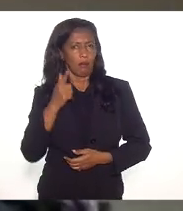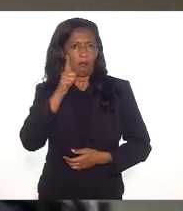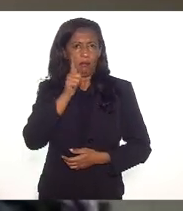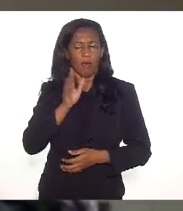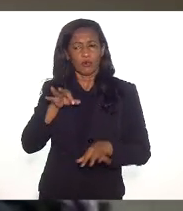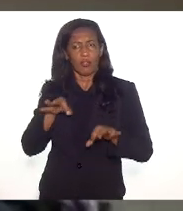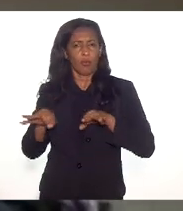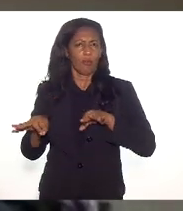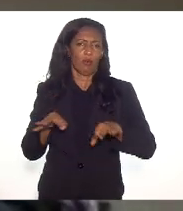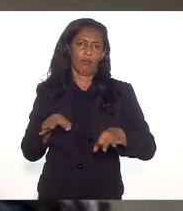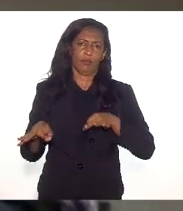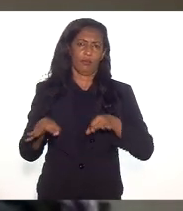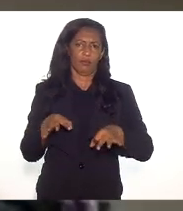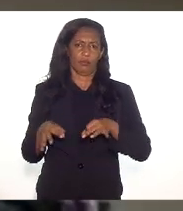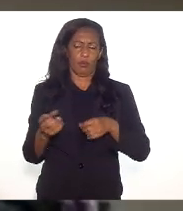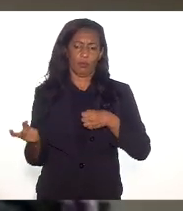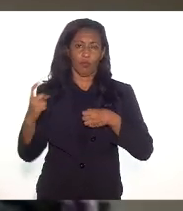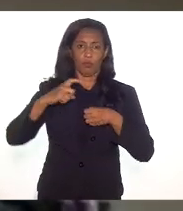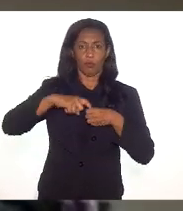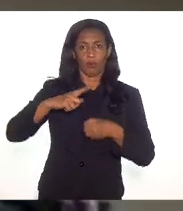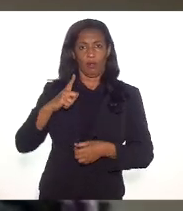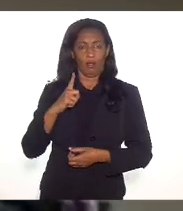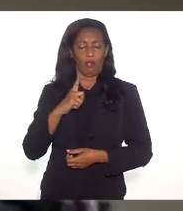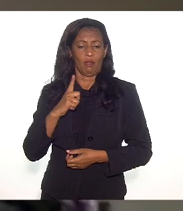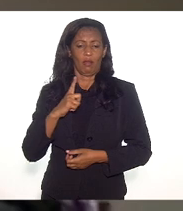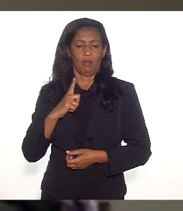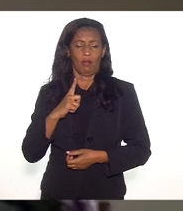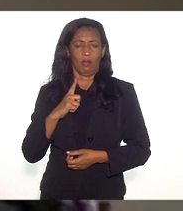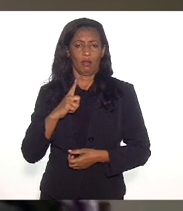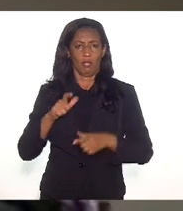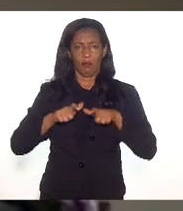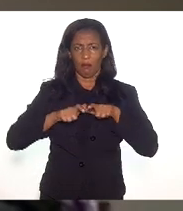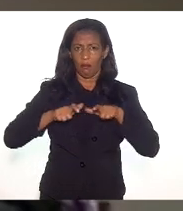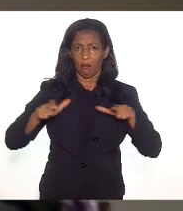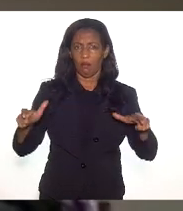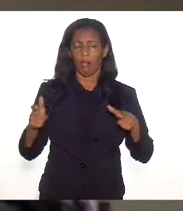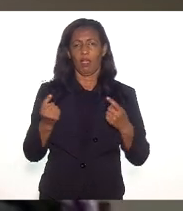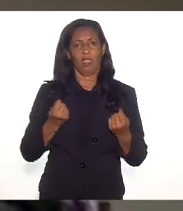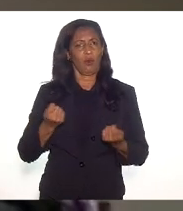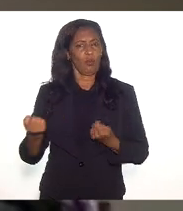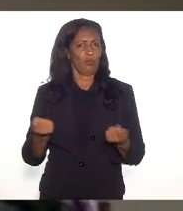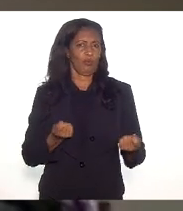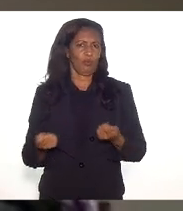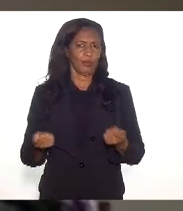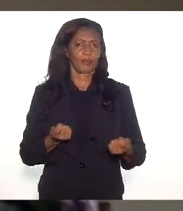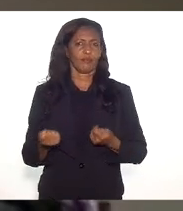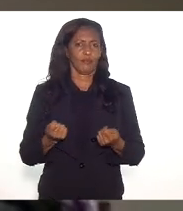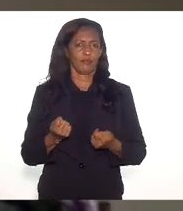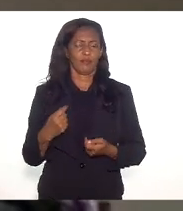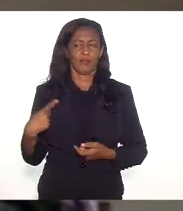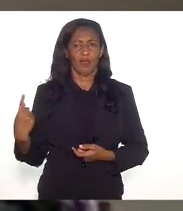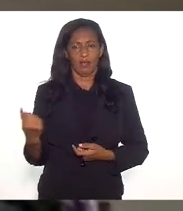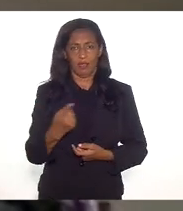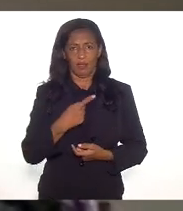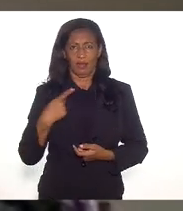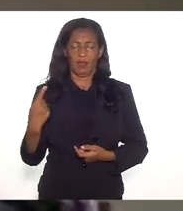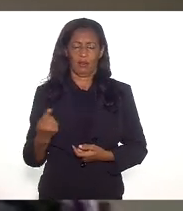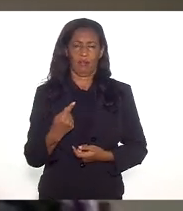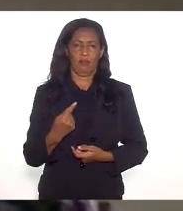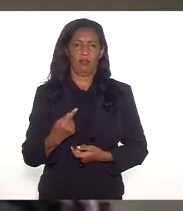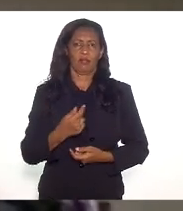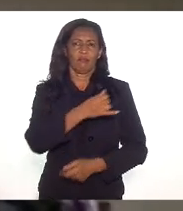alguma forma, voltar a ter o crescimento econômico na nossa economia aqui